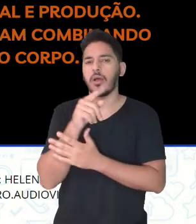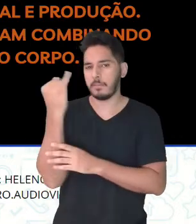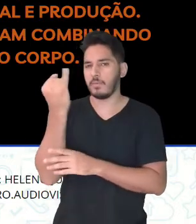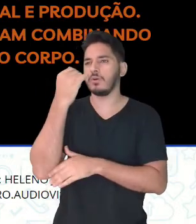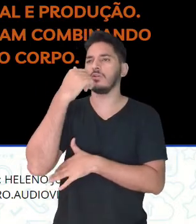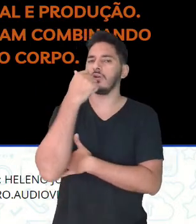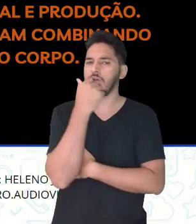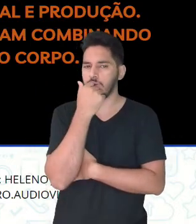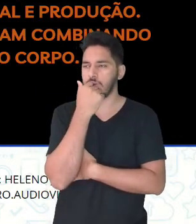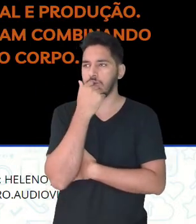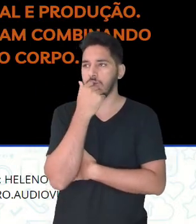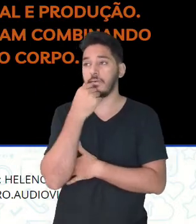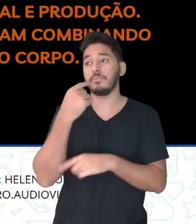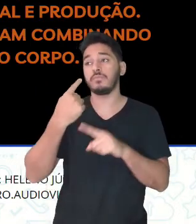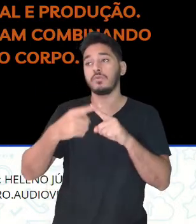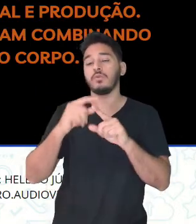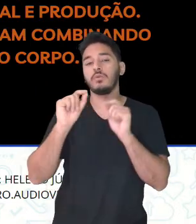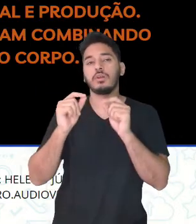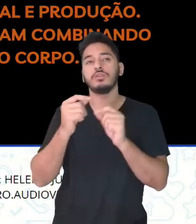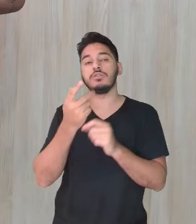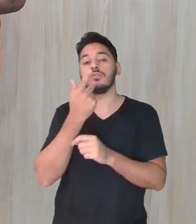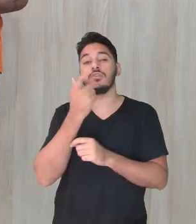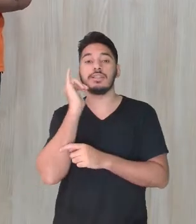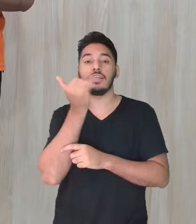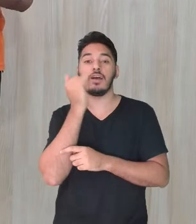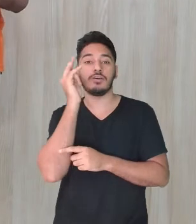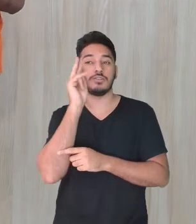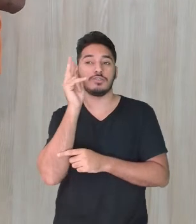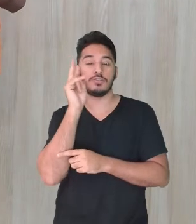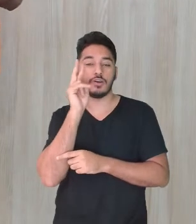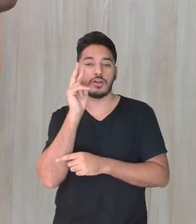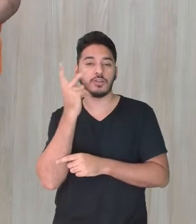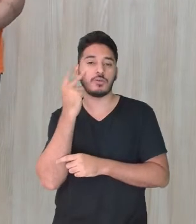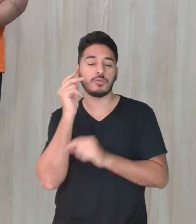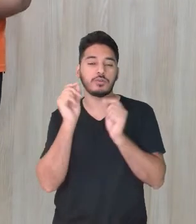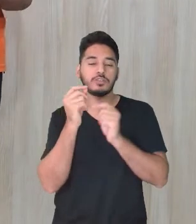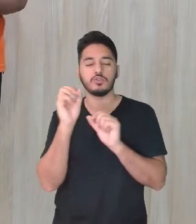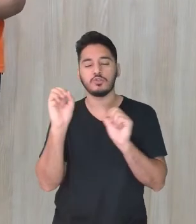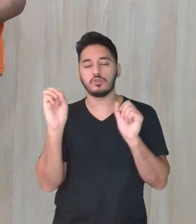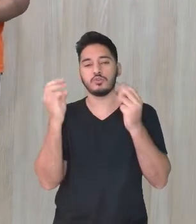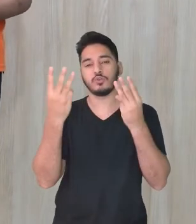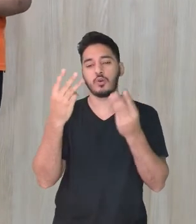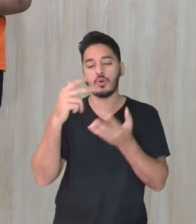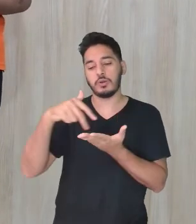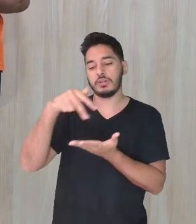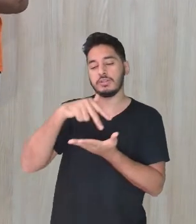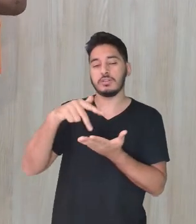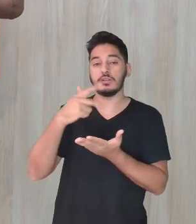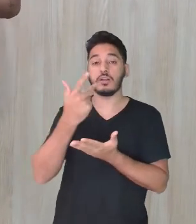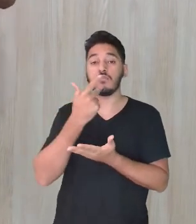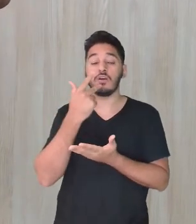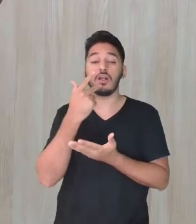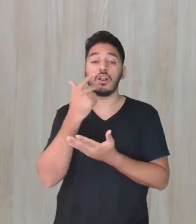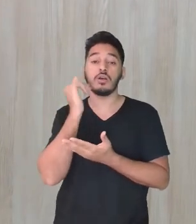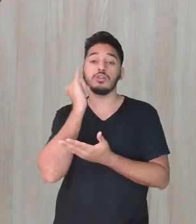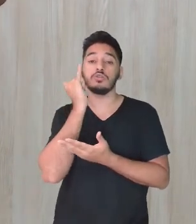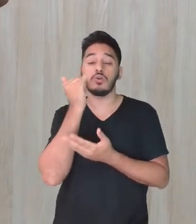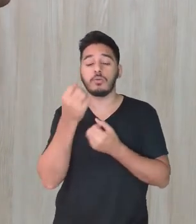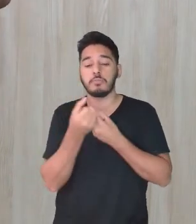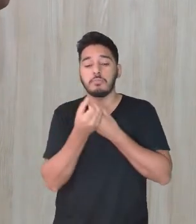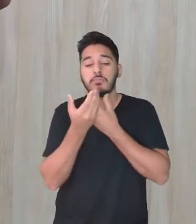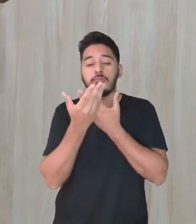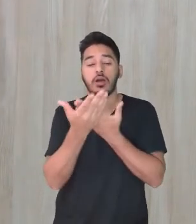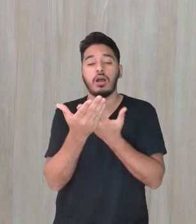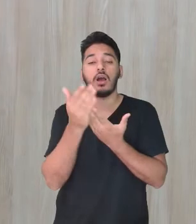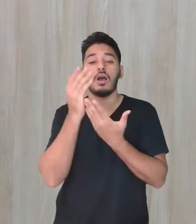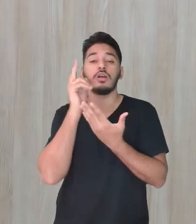importante, né? Porque assim, a gente conta uma história, né? Geralmente quando a gente faz um espetáculo, uma coreografia, a gente quer contar algo. Então a gente